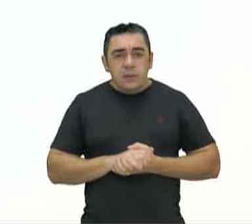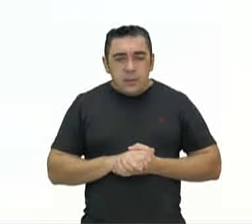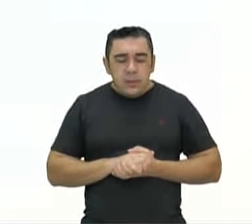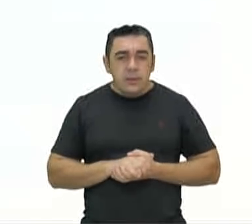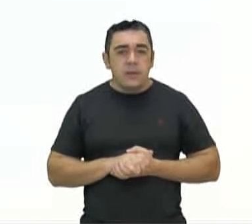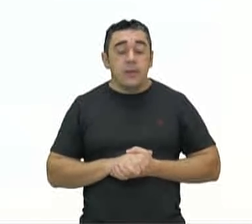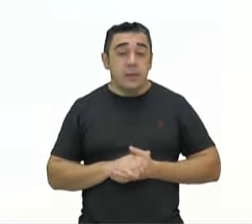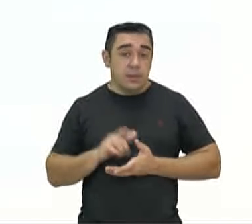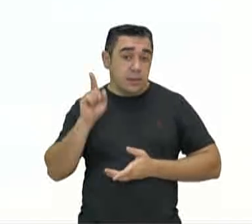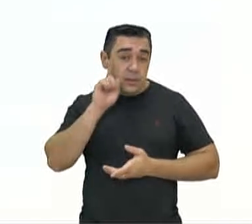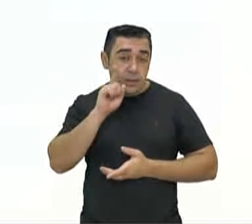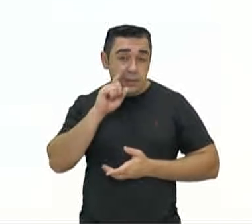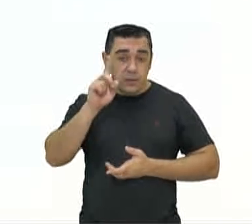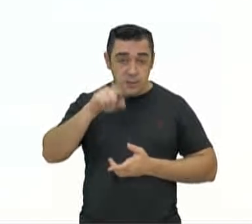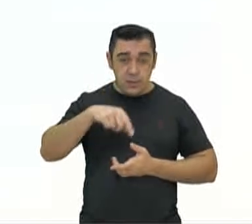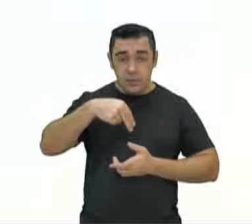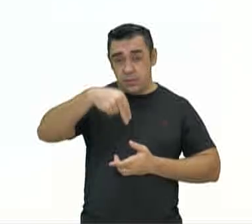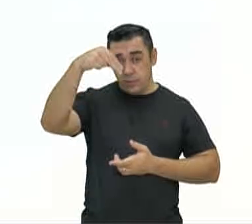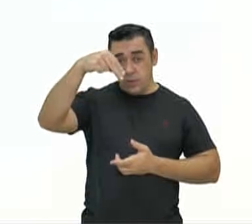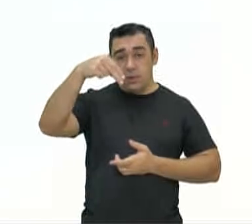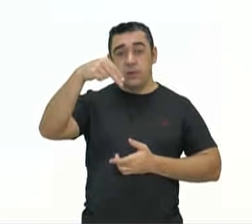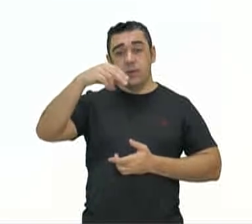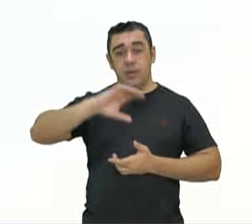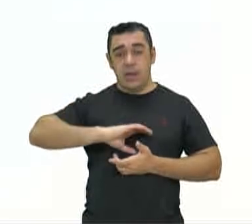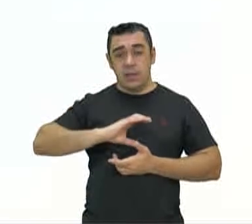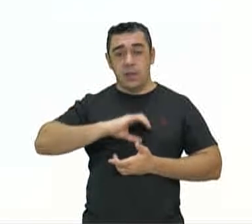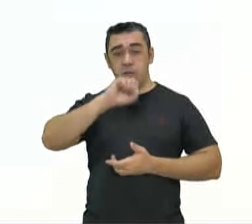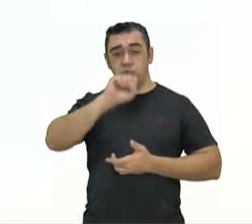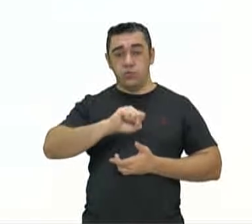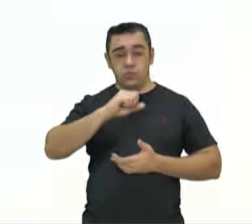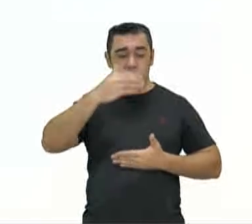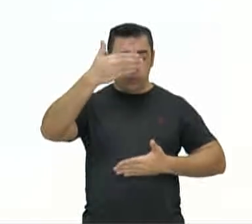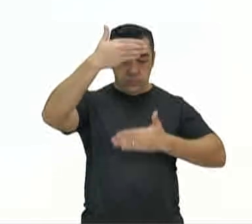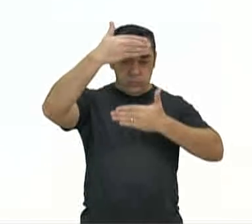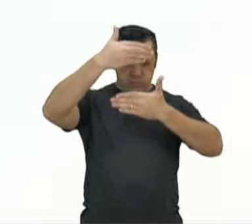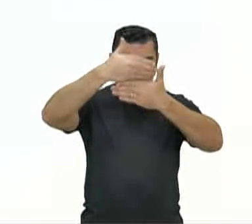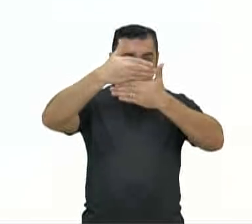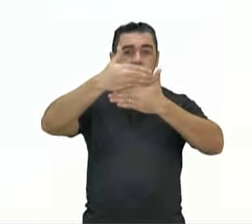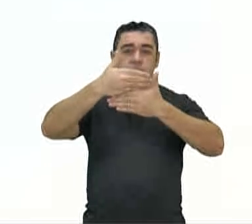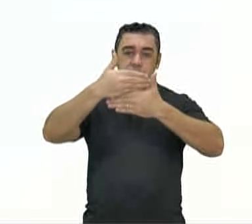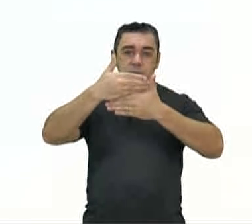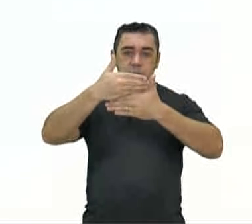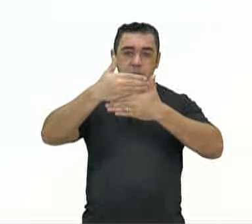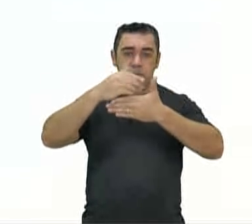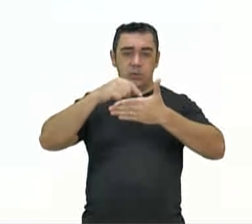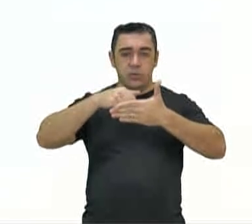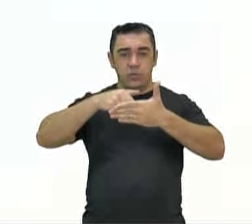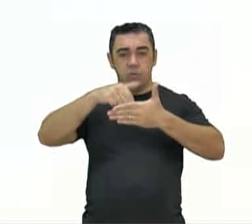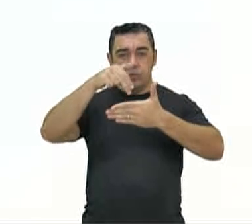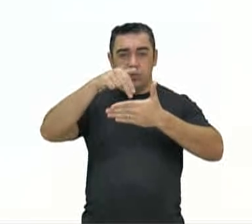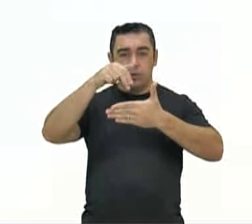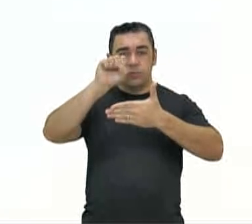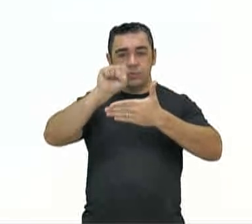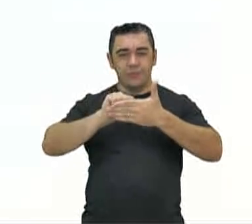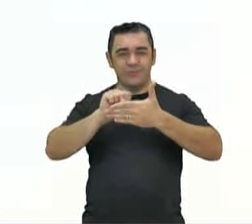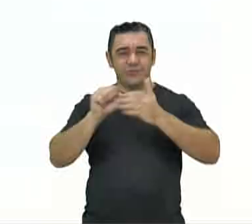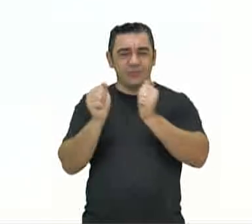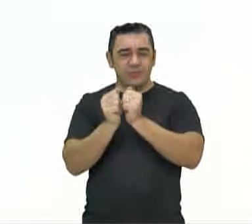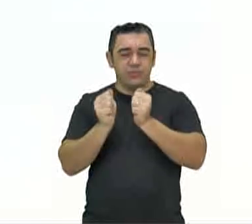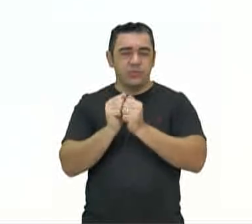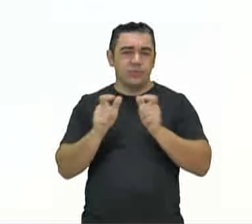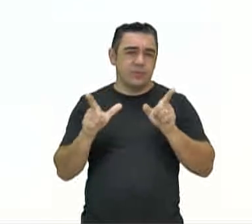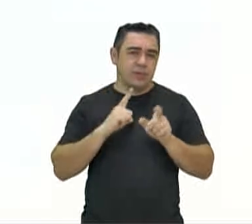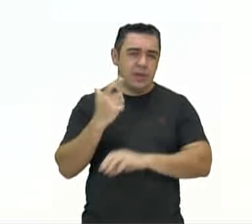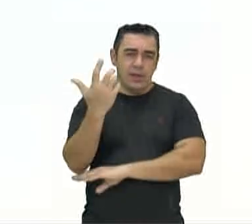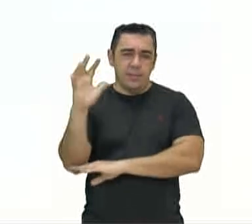parte norte, no Canadá, parte sul. Tá aí, se justifica até pelo clima, né? A presença das